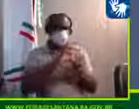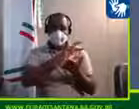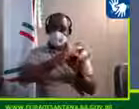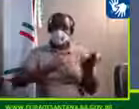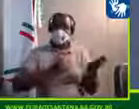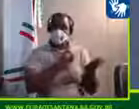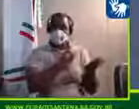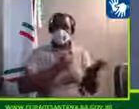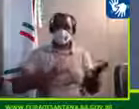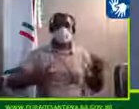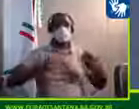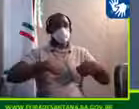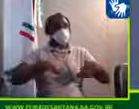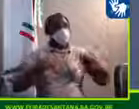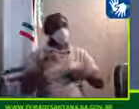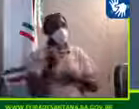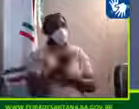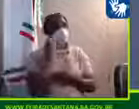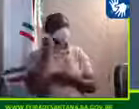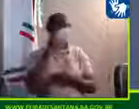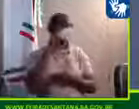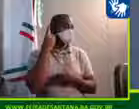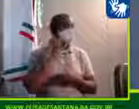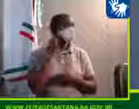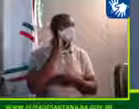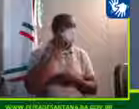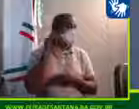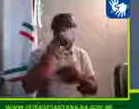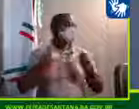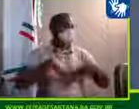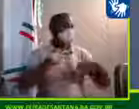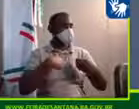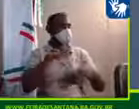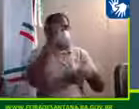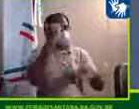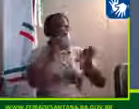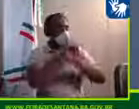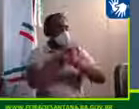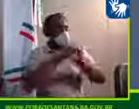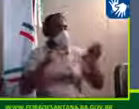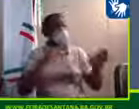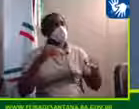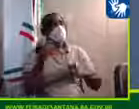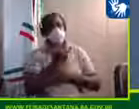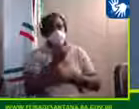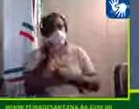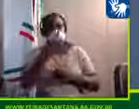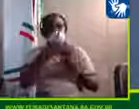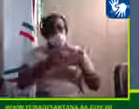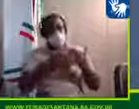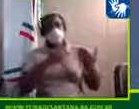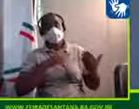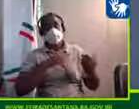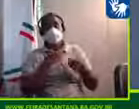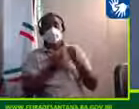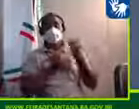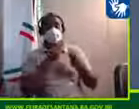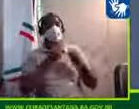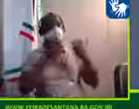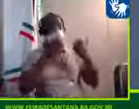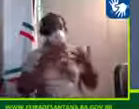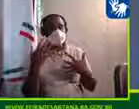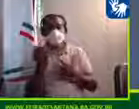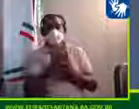É dever do deputado pedir exatamente que essa transparência seja feita e será feita também com